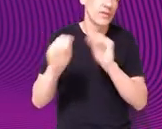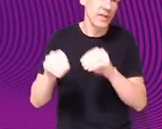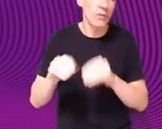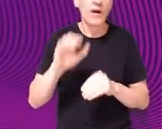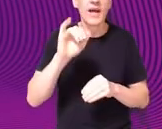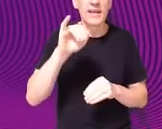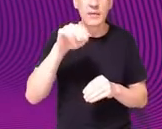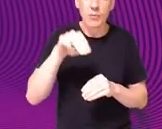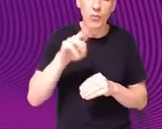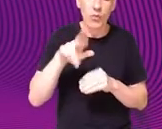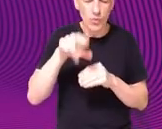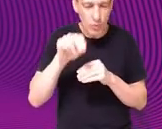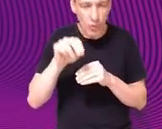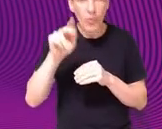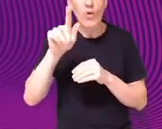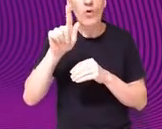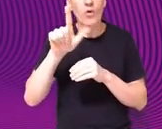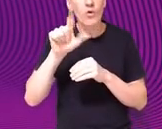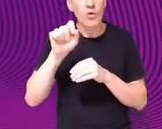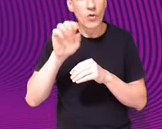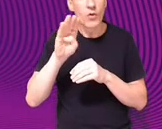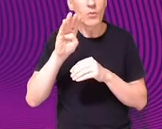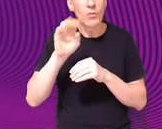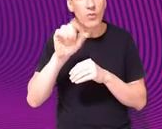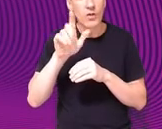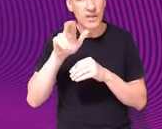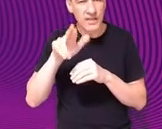nós não tem no Brasil para esse caso,